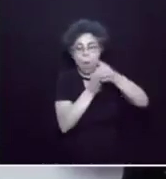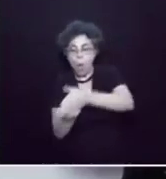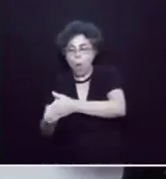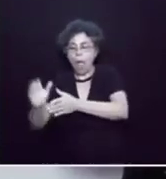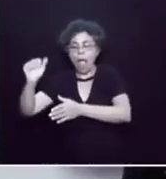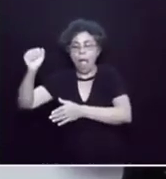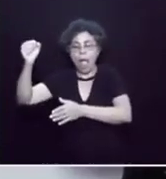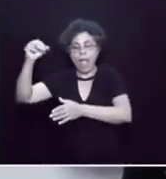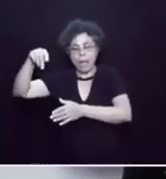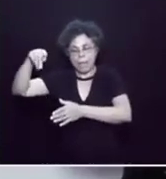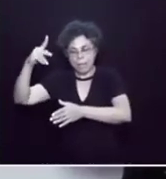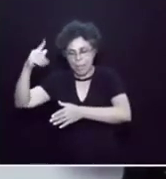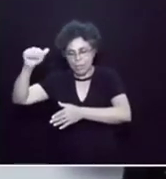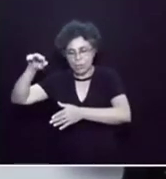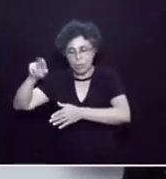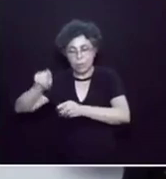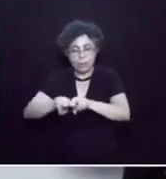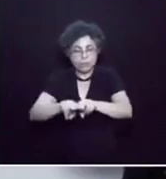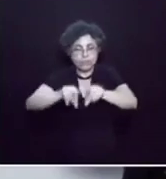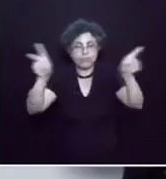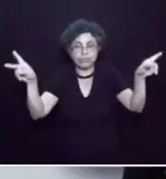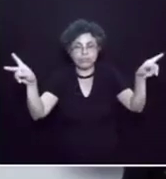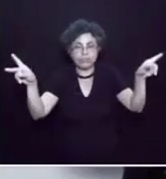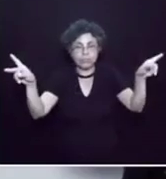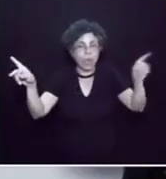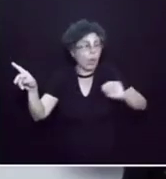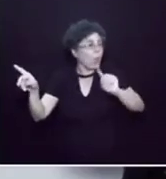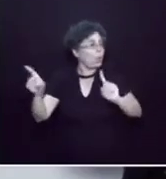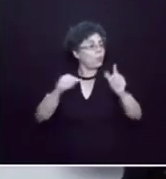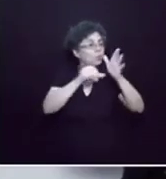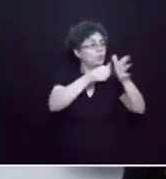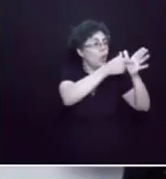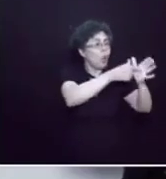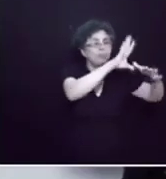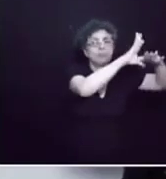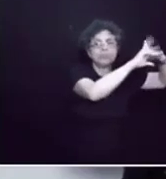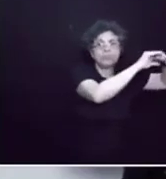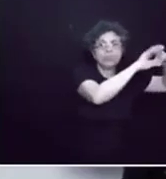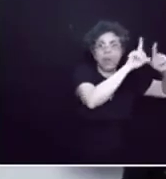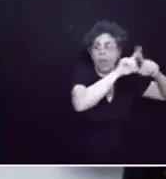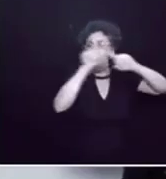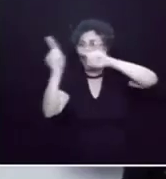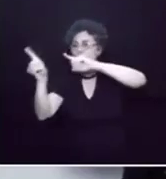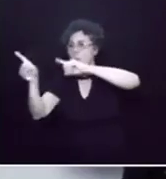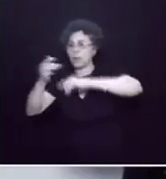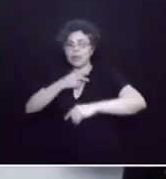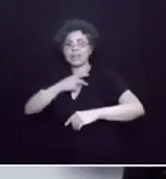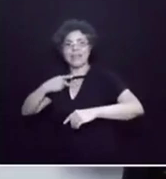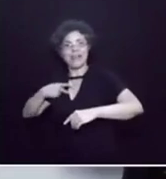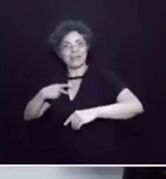arrependimento. Mas eles são completamente distintos. Um leva ao adoecimento, o outro leva à